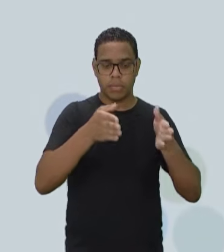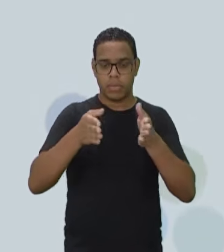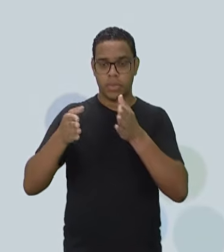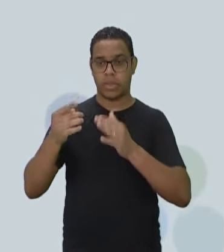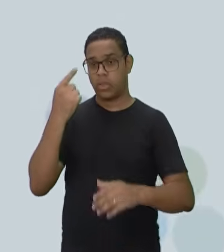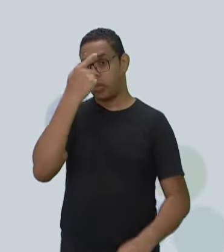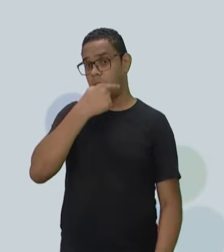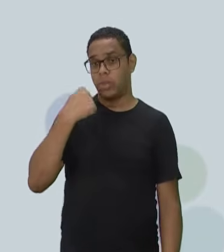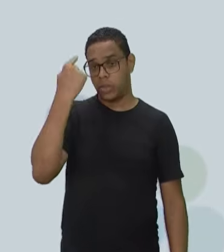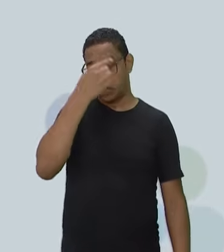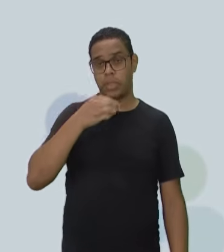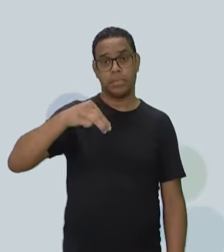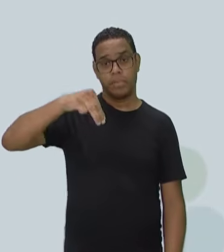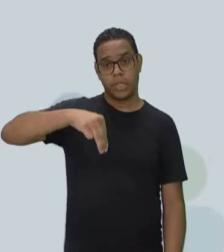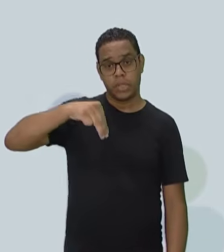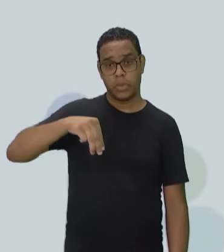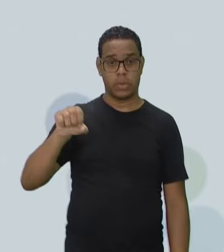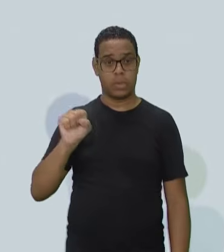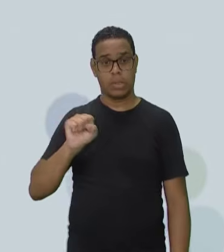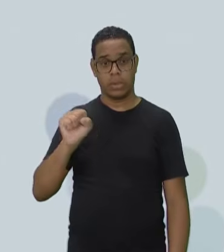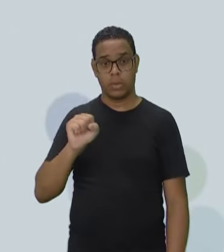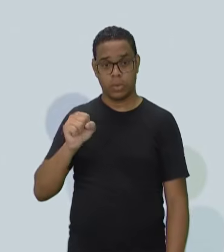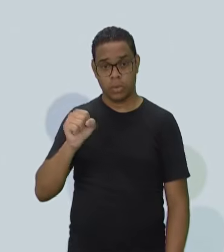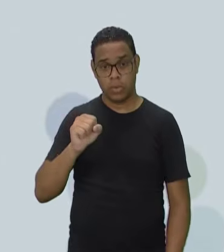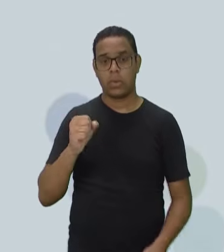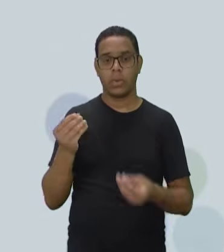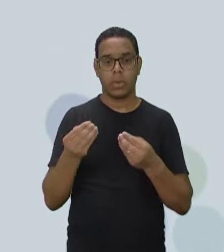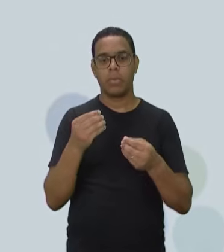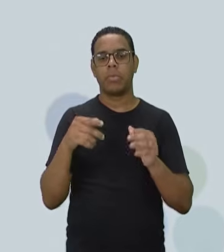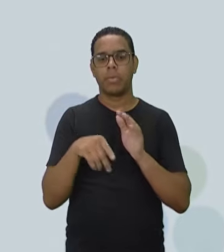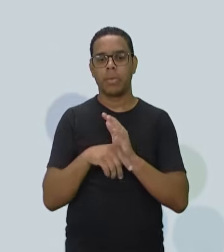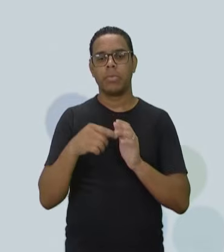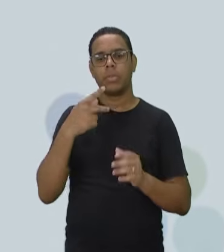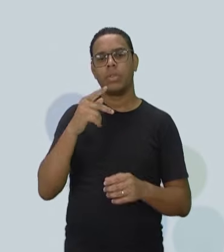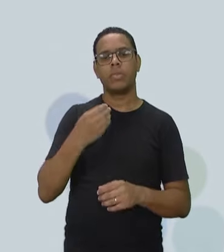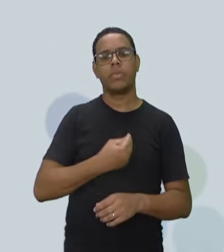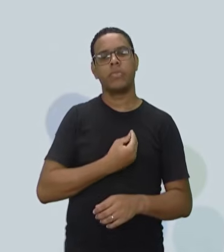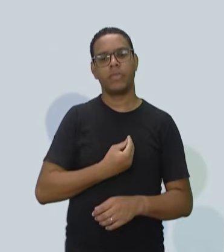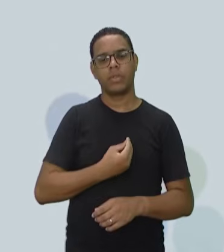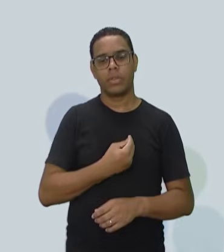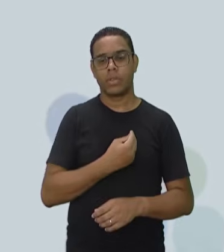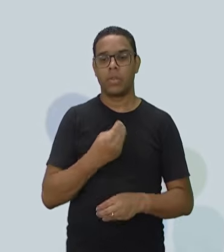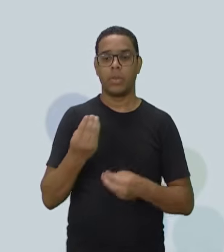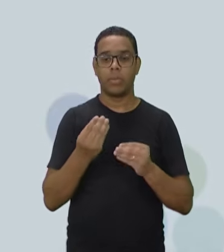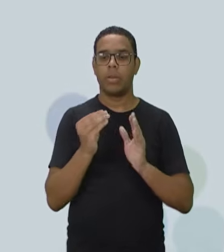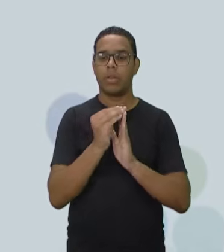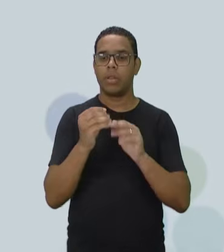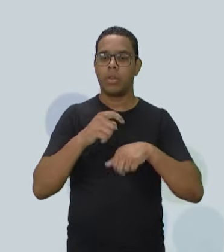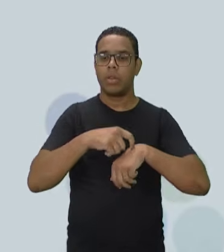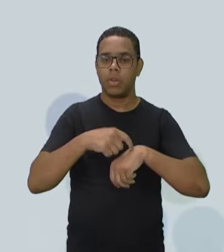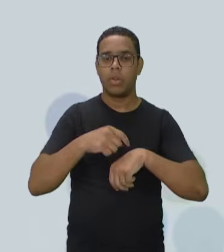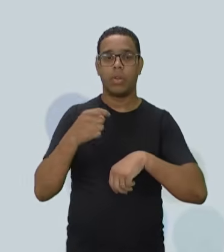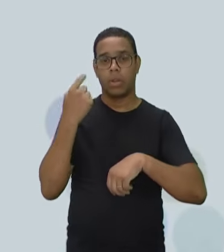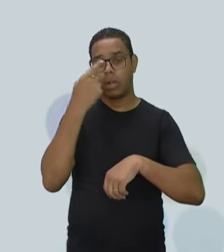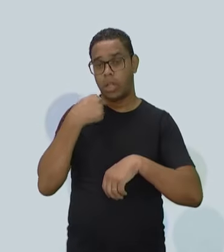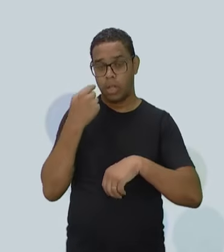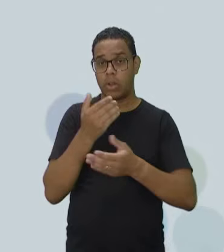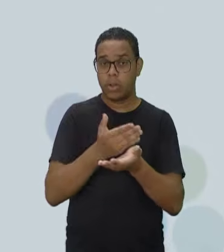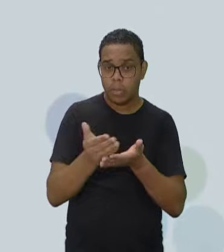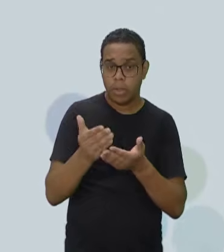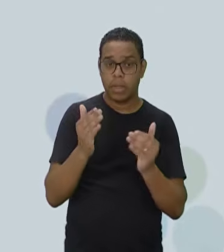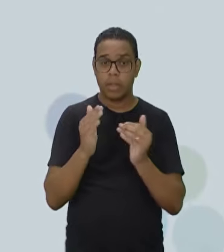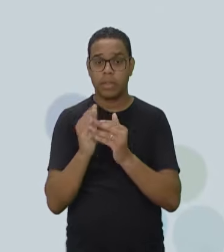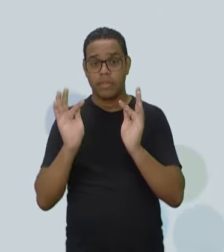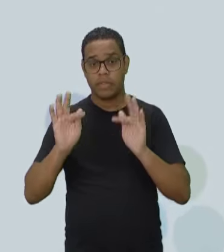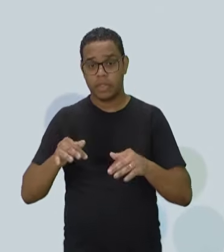tempo em horas, minutos e segundos em situações relacionadas ao seu cotidiano, como informar os horários de início e